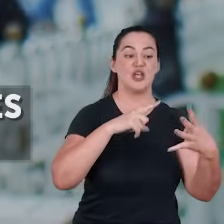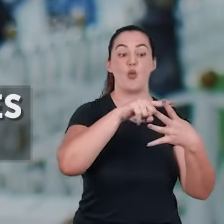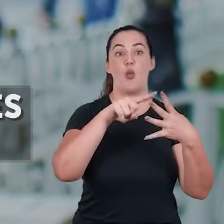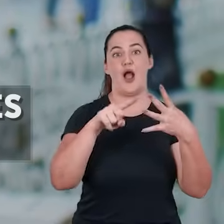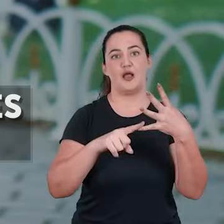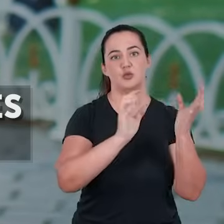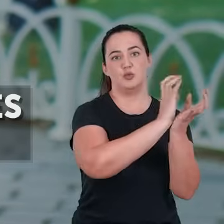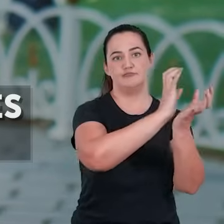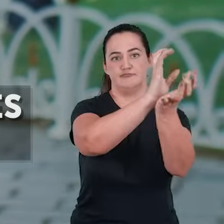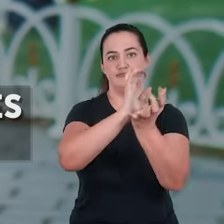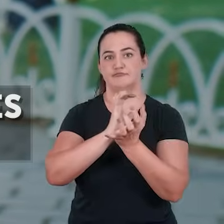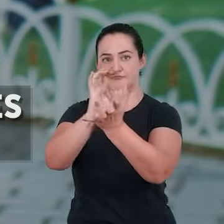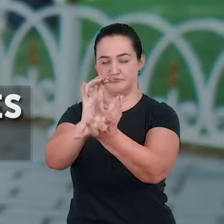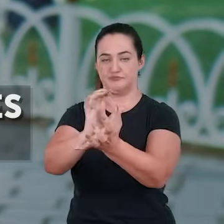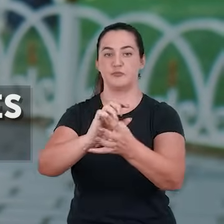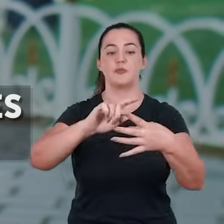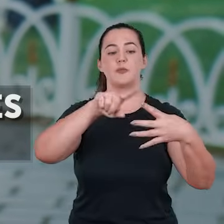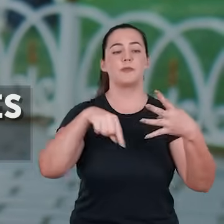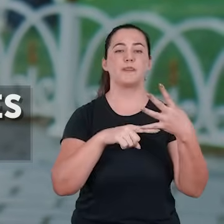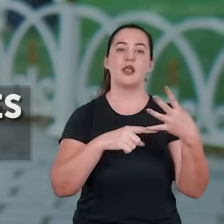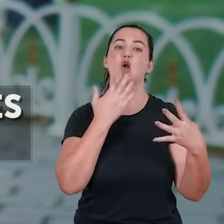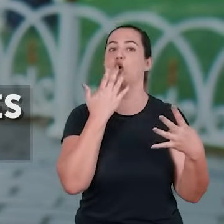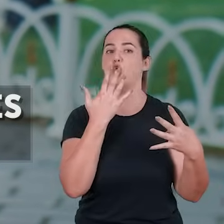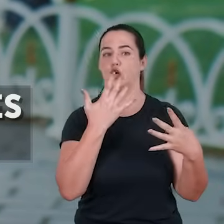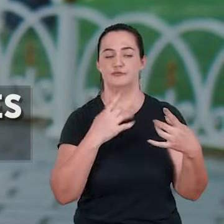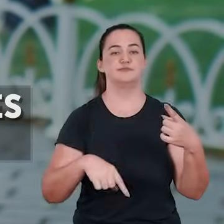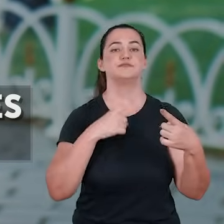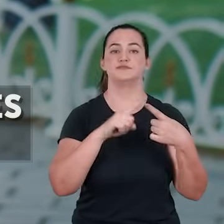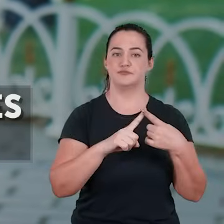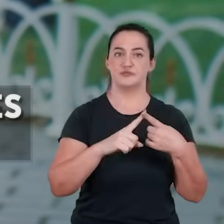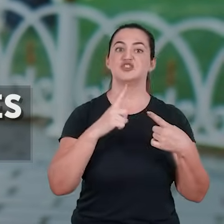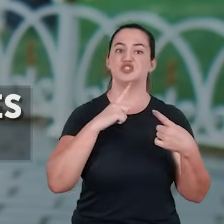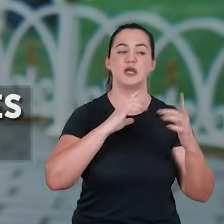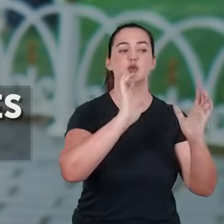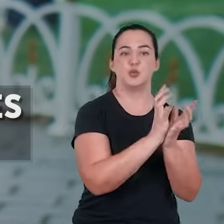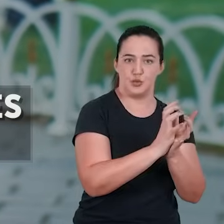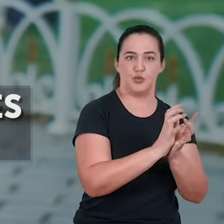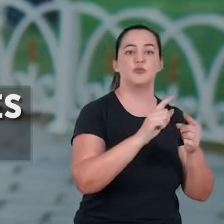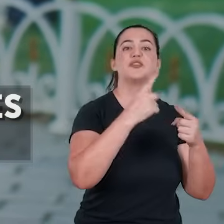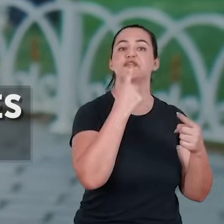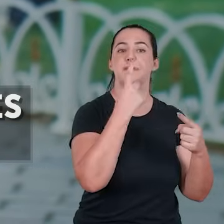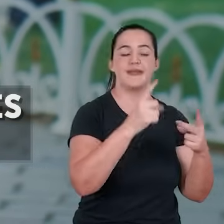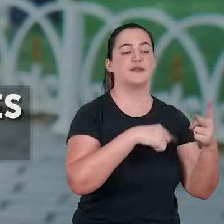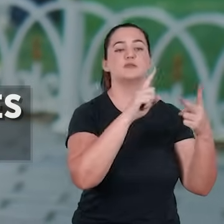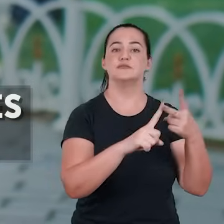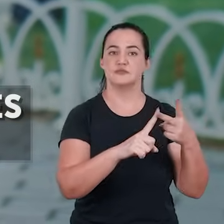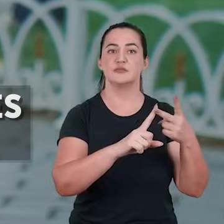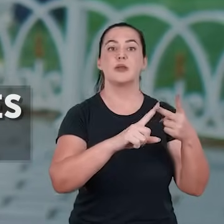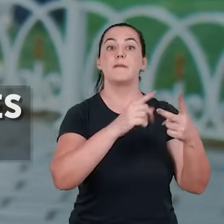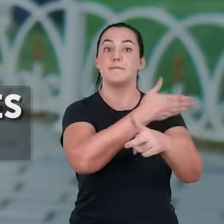grandes torcidas aqui. E elas se identificavam por cores. Havia torcida dos vermelhos,